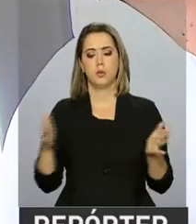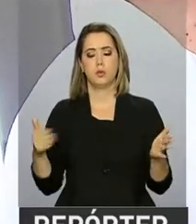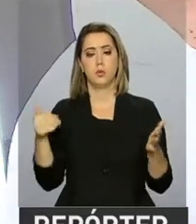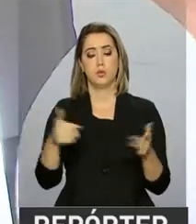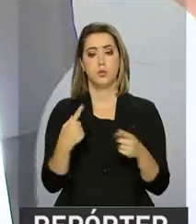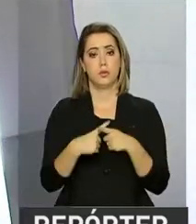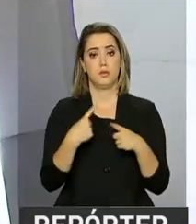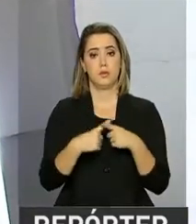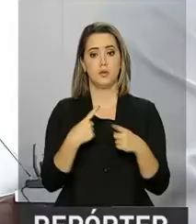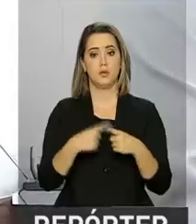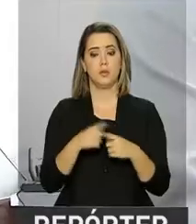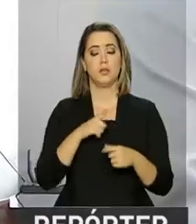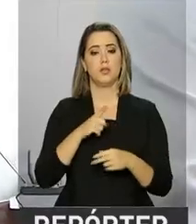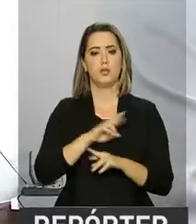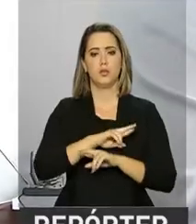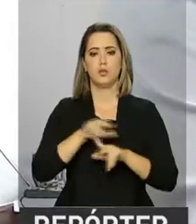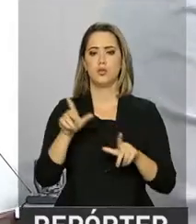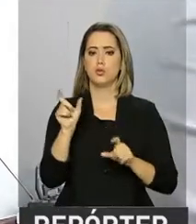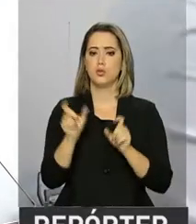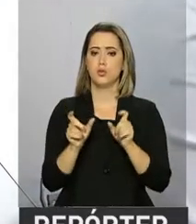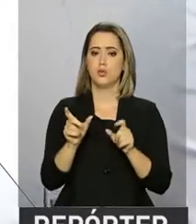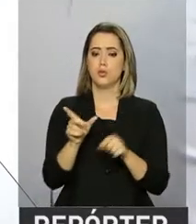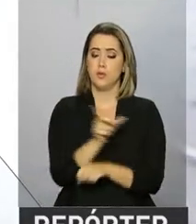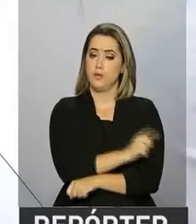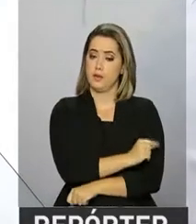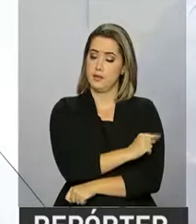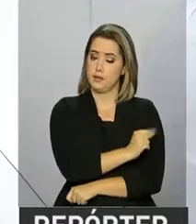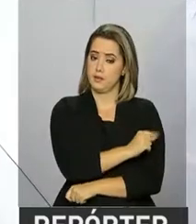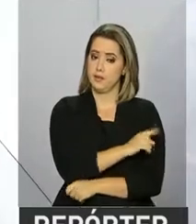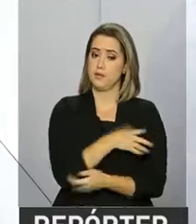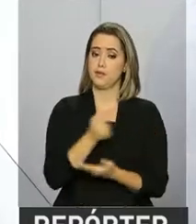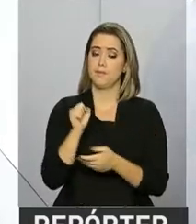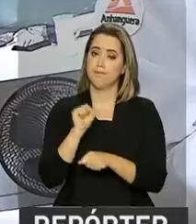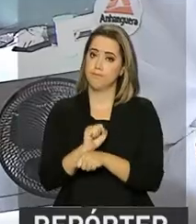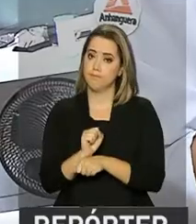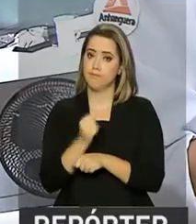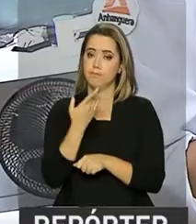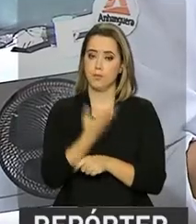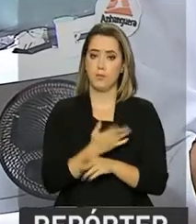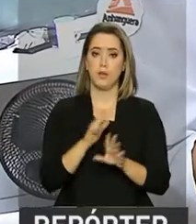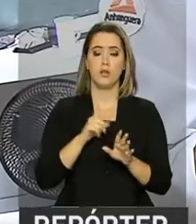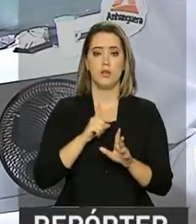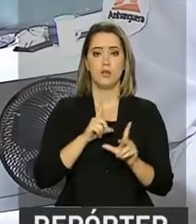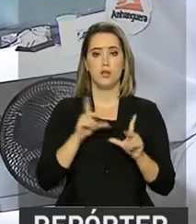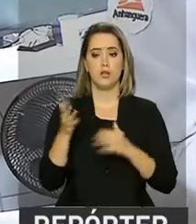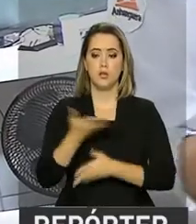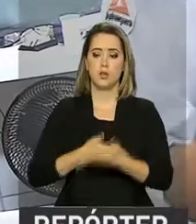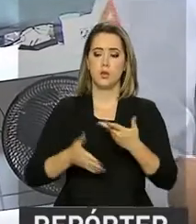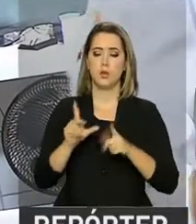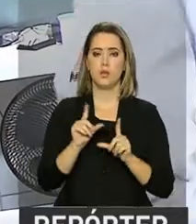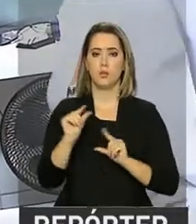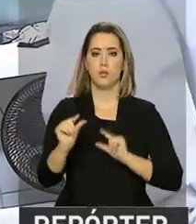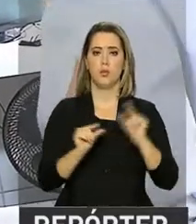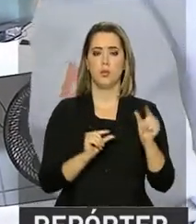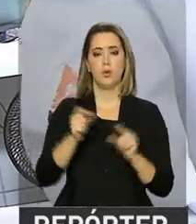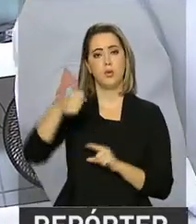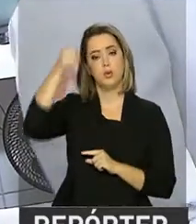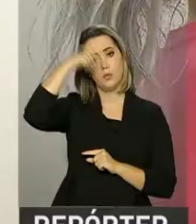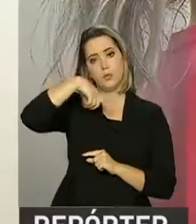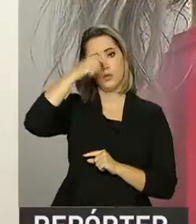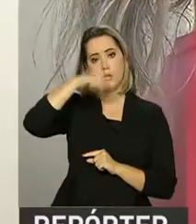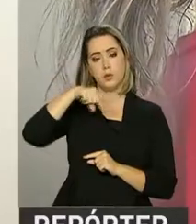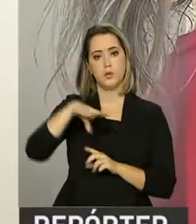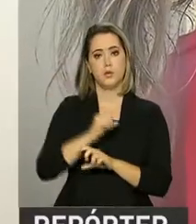porque ainda há muitas doses da vacina nas unidades de saúde como houve uma circulação pequena do vírus da gripe esse